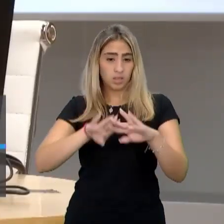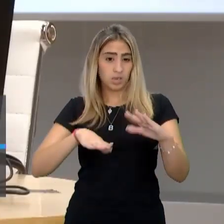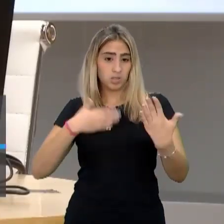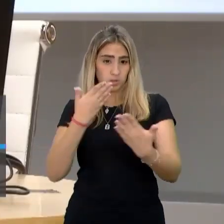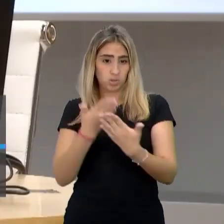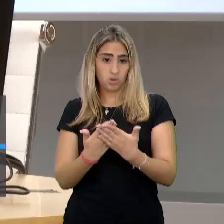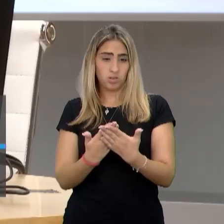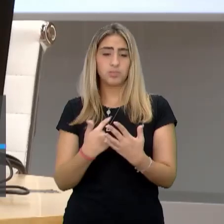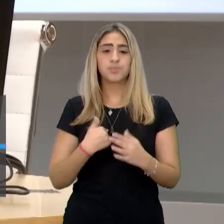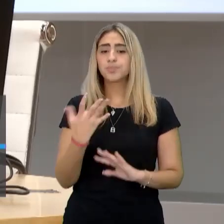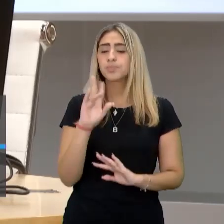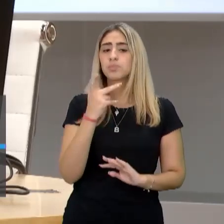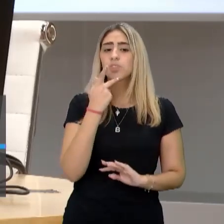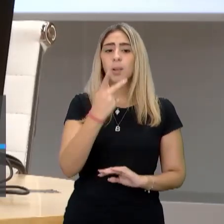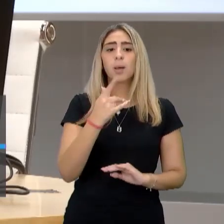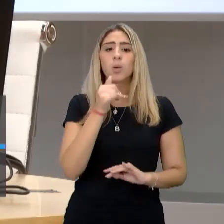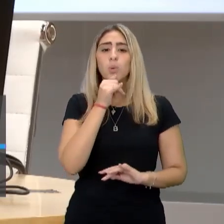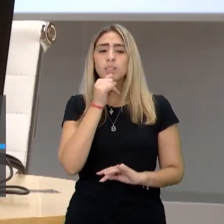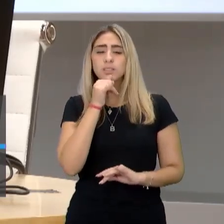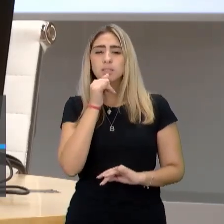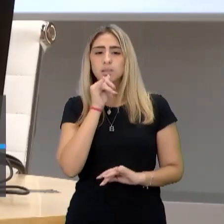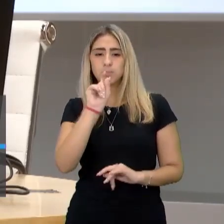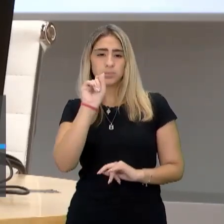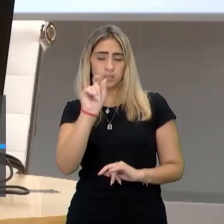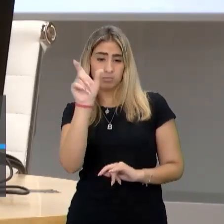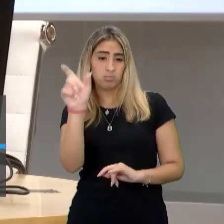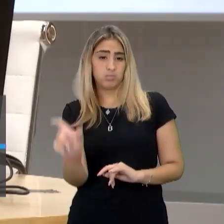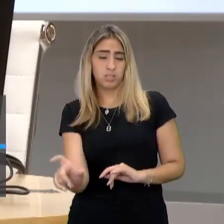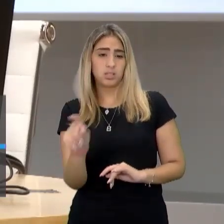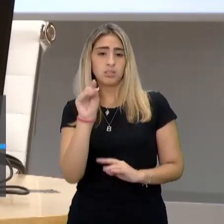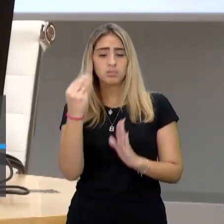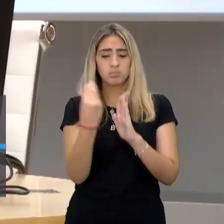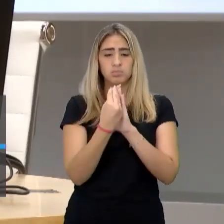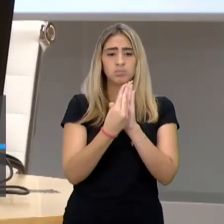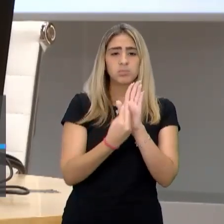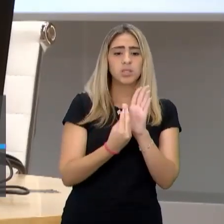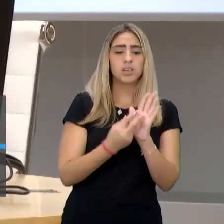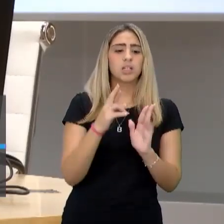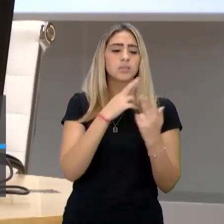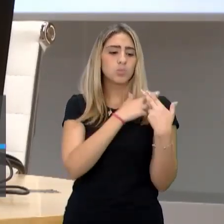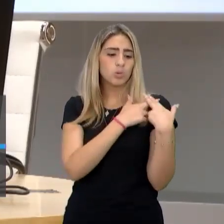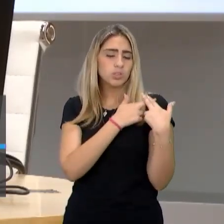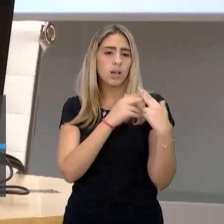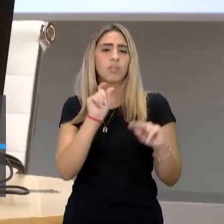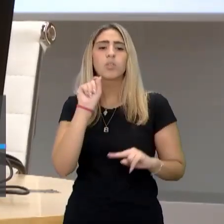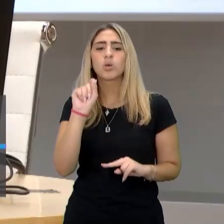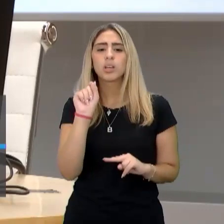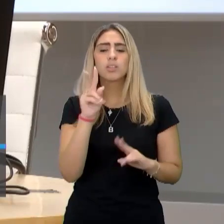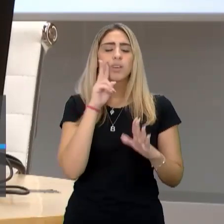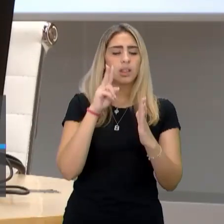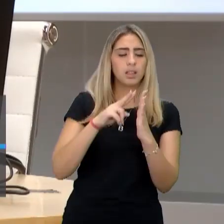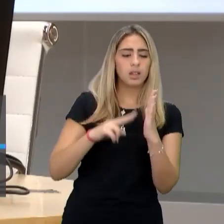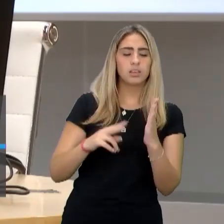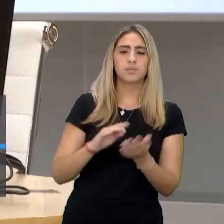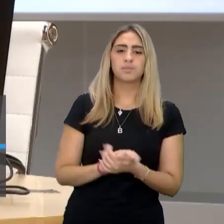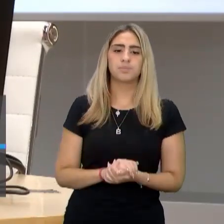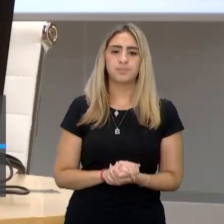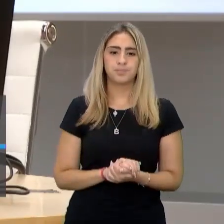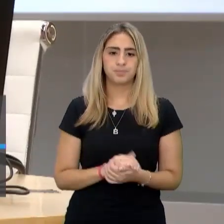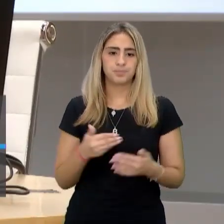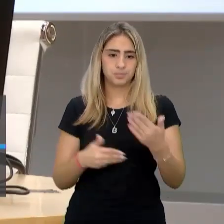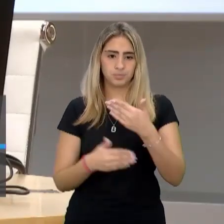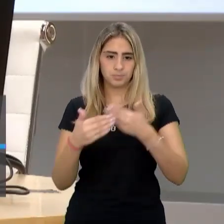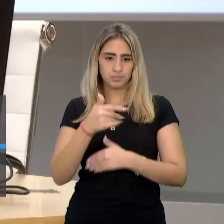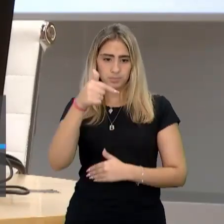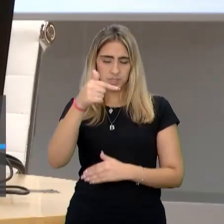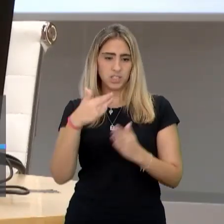para vocês, mas eu quero só mostrar um exemplo, né? E quem que deve montar essa agenda, quem é o responsável, quem valida e tudo mais. Então, pessoal, slide